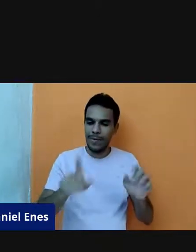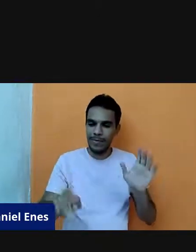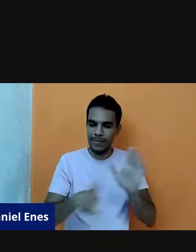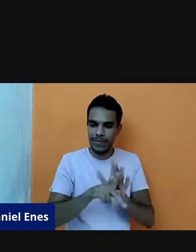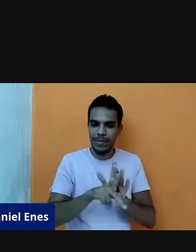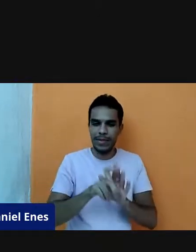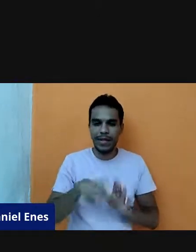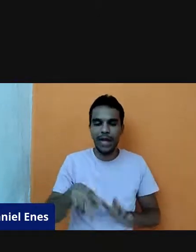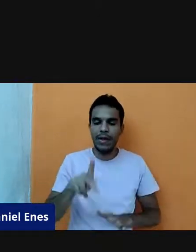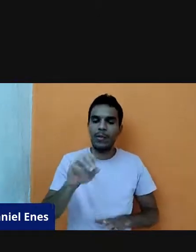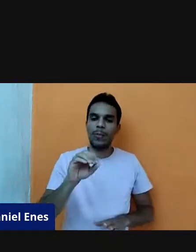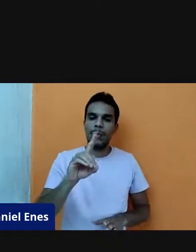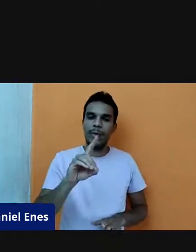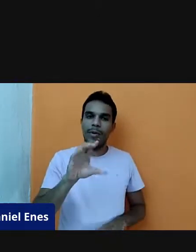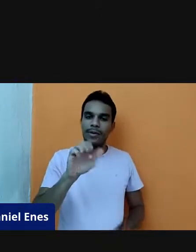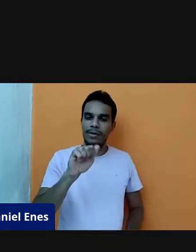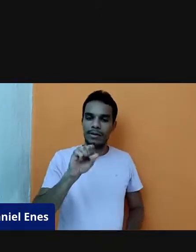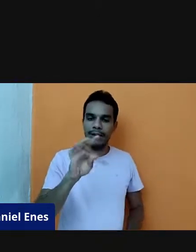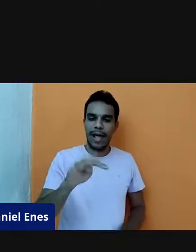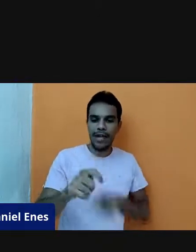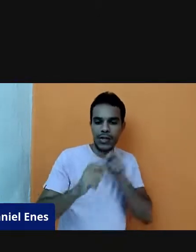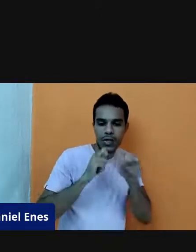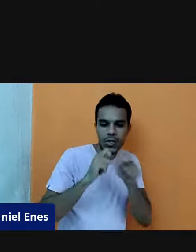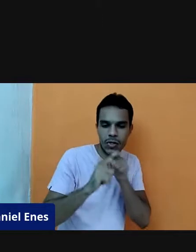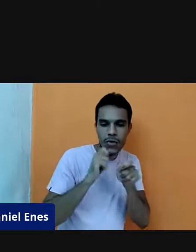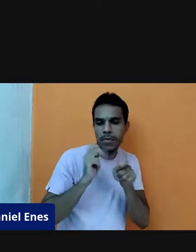entrevistas para manter contato